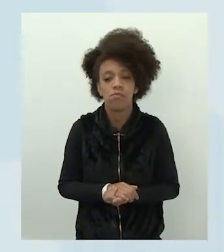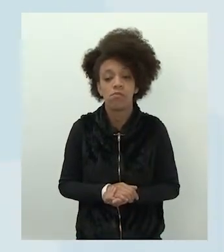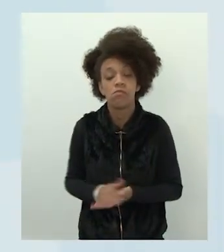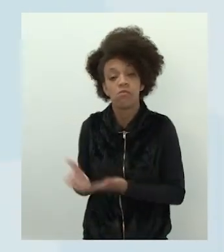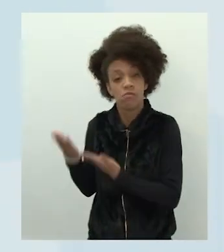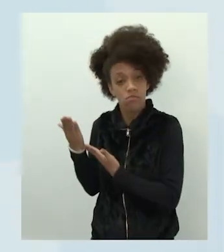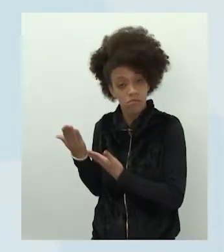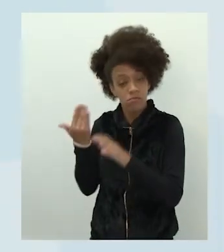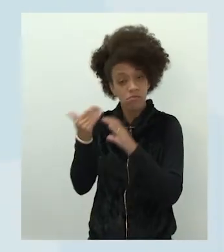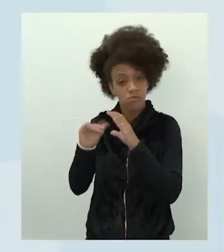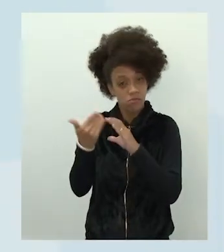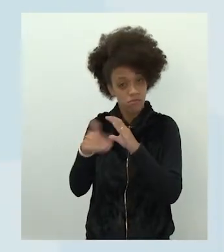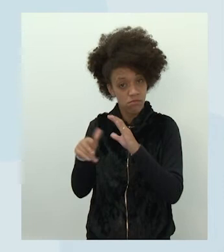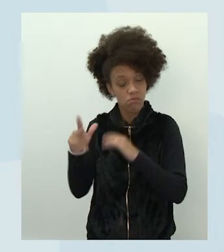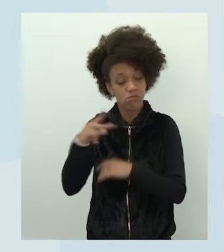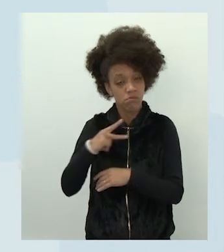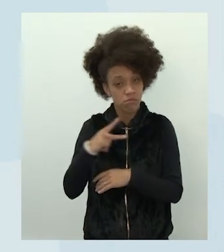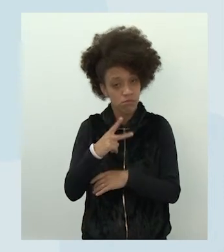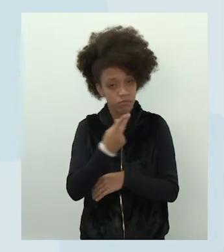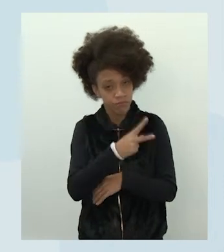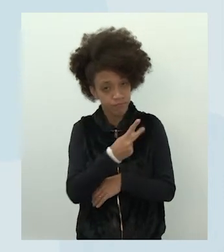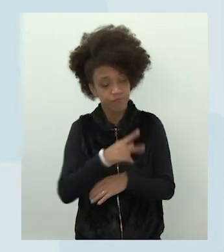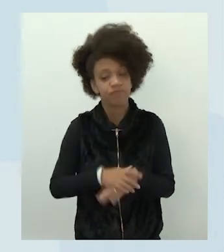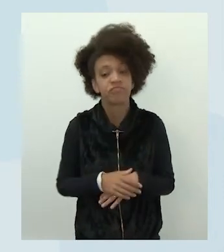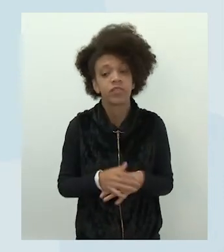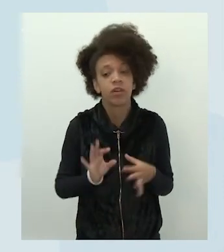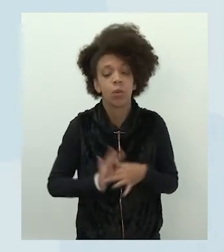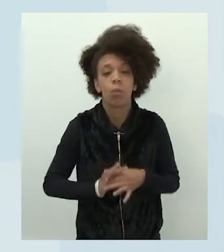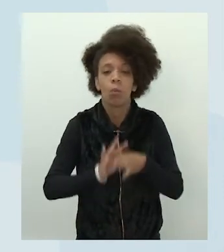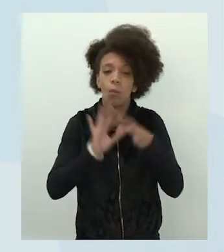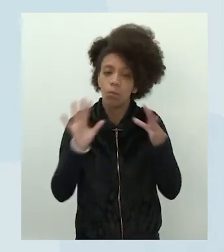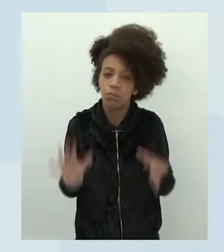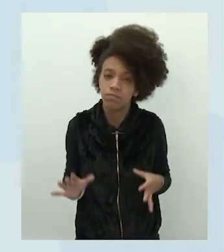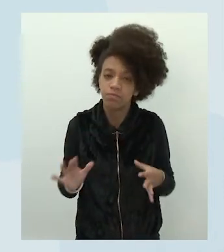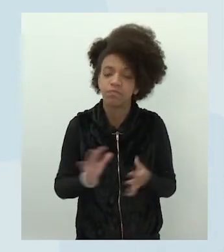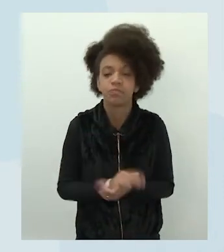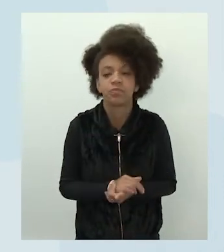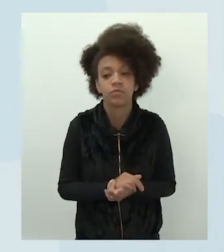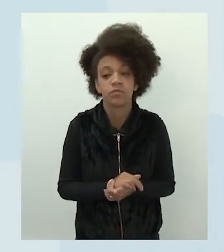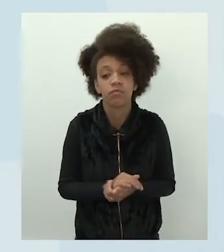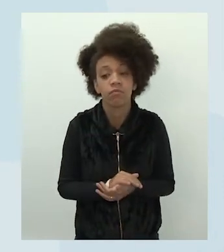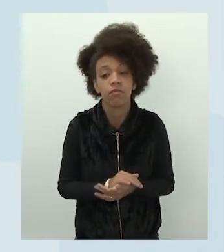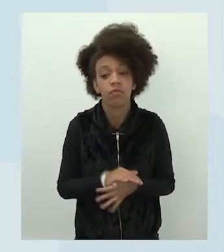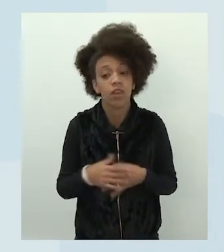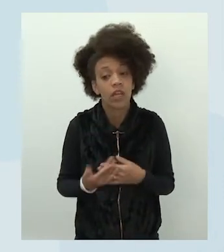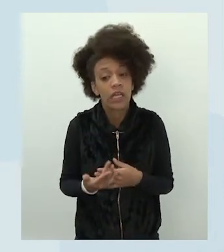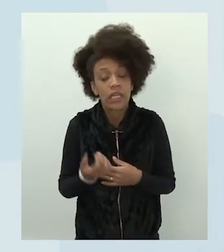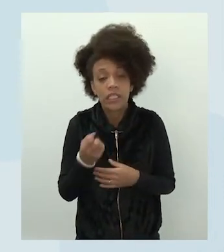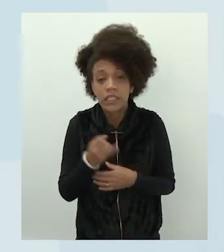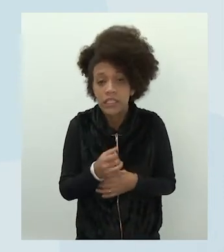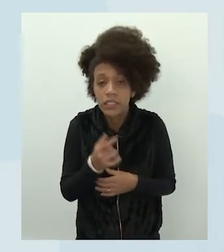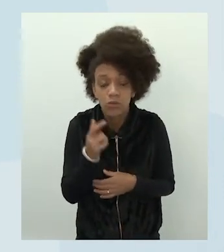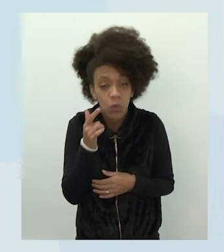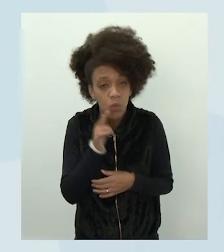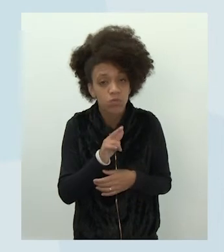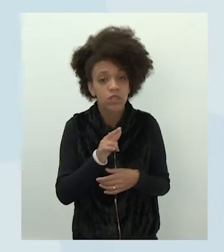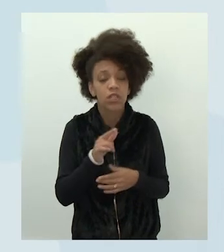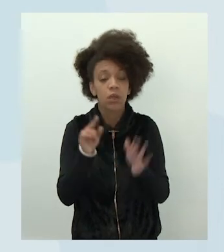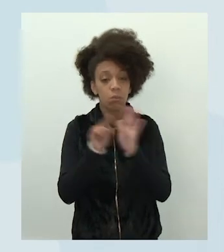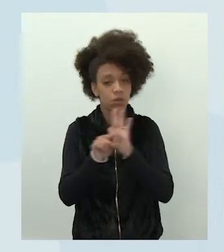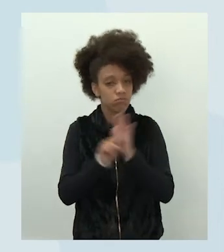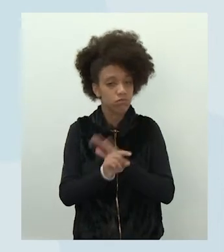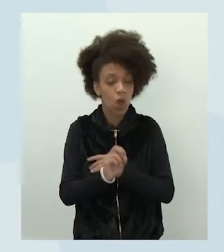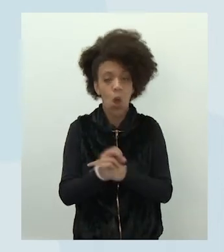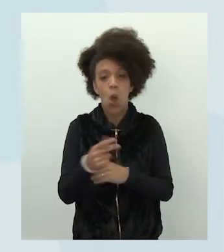Esse é o meu e-mail, eu estou à disposição. Quem não puder fazer perguntas ou a gente não